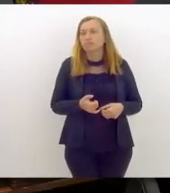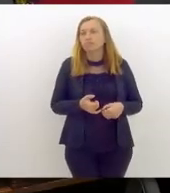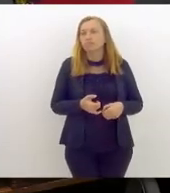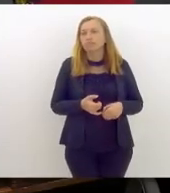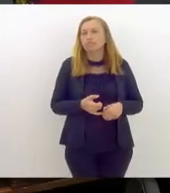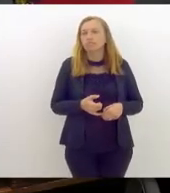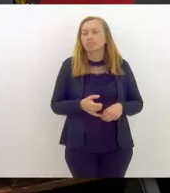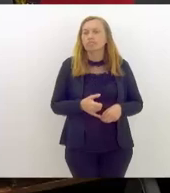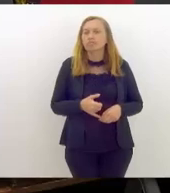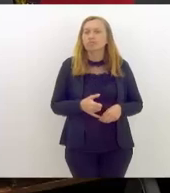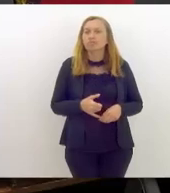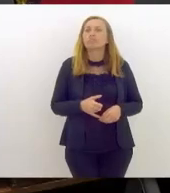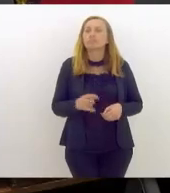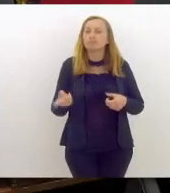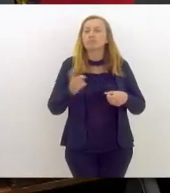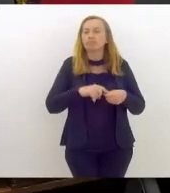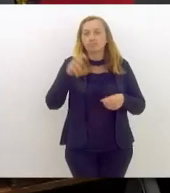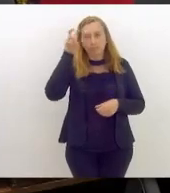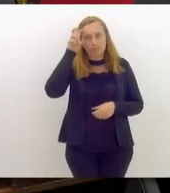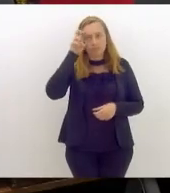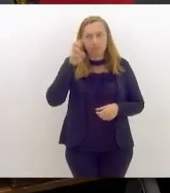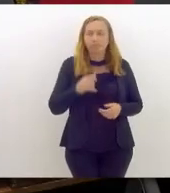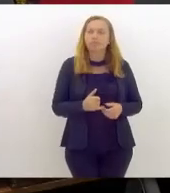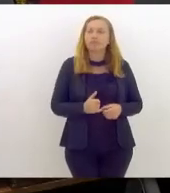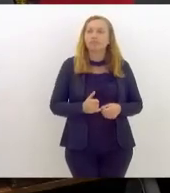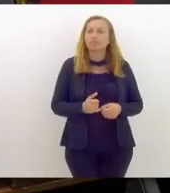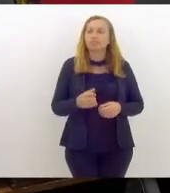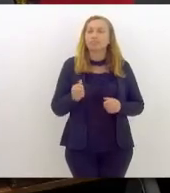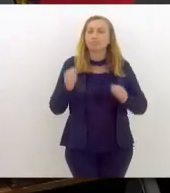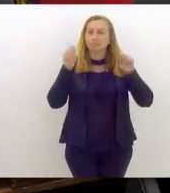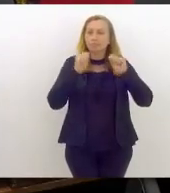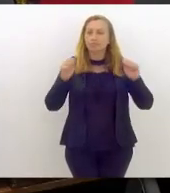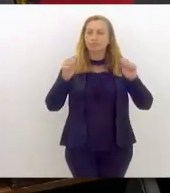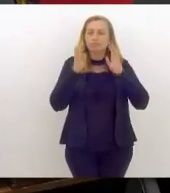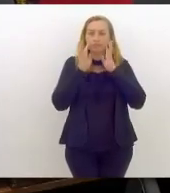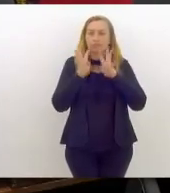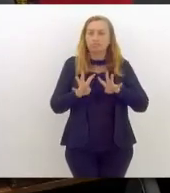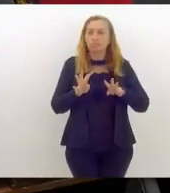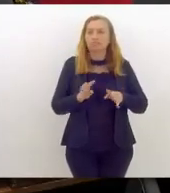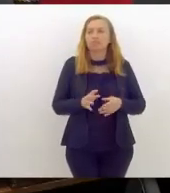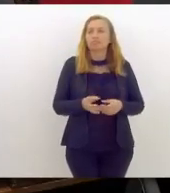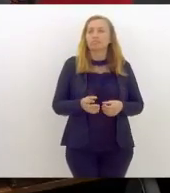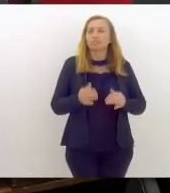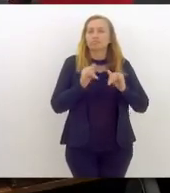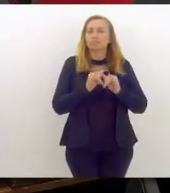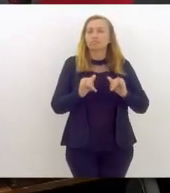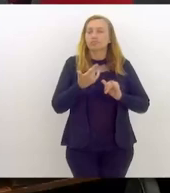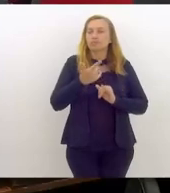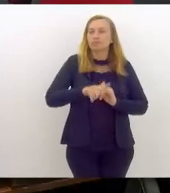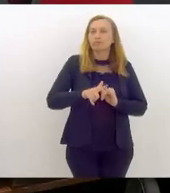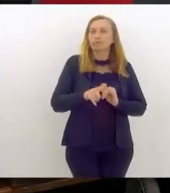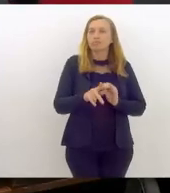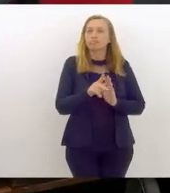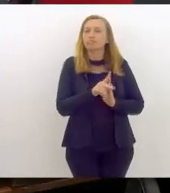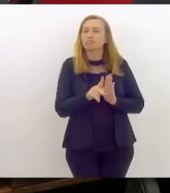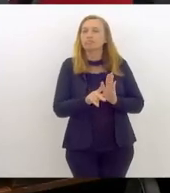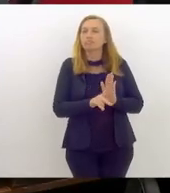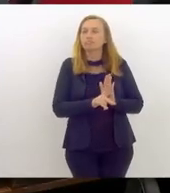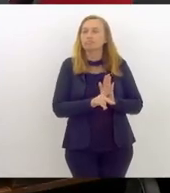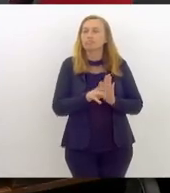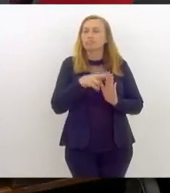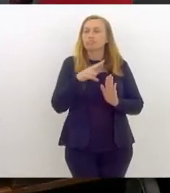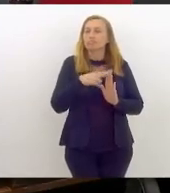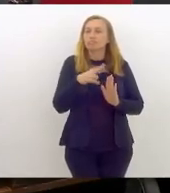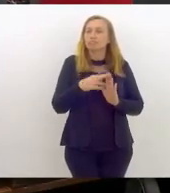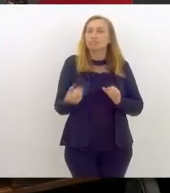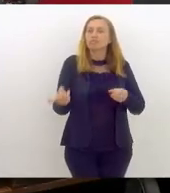presidente. Volta quinta-feira. Atenção, assessoria. Vamos republicar por conta dos projetos de resolução,